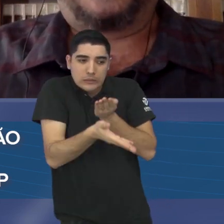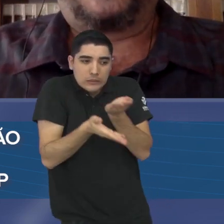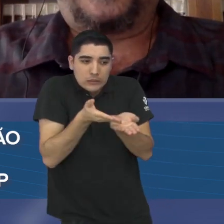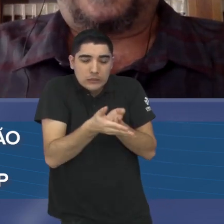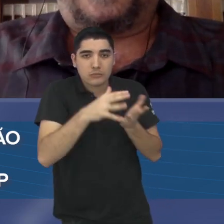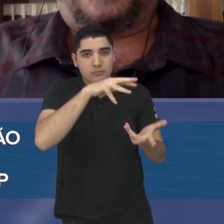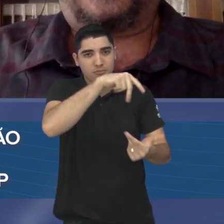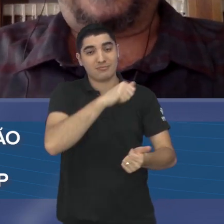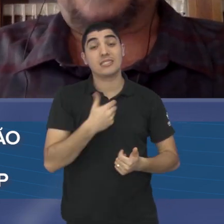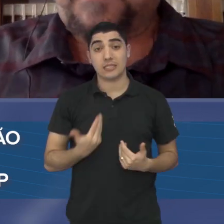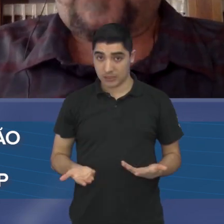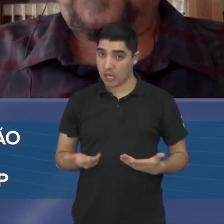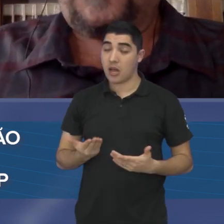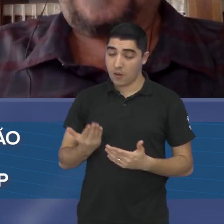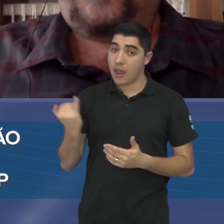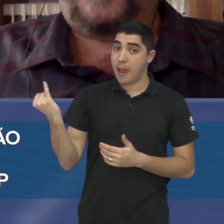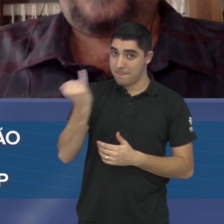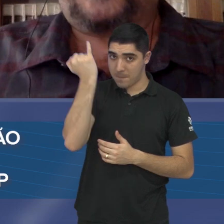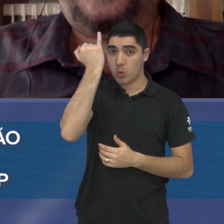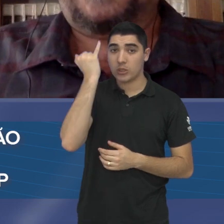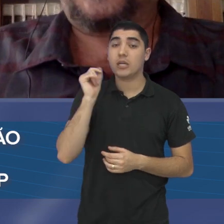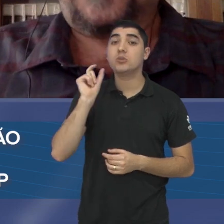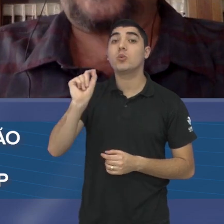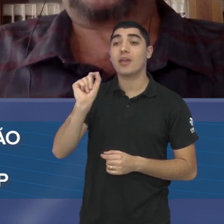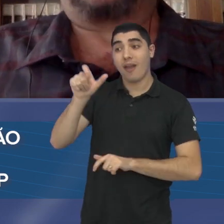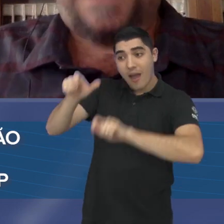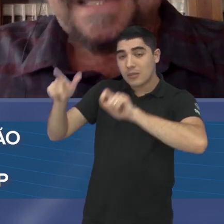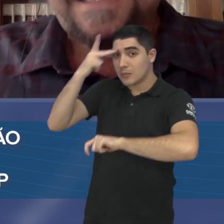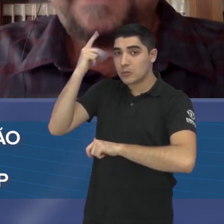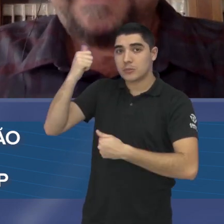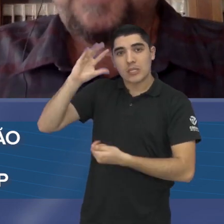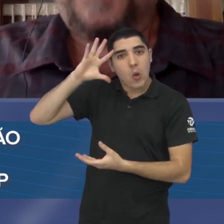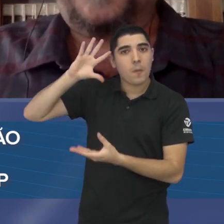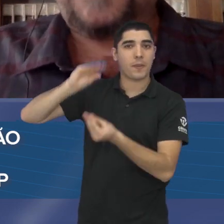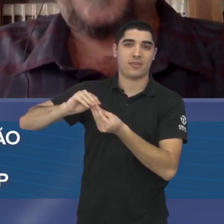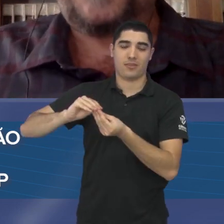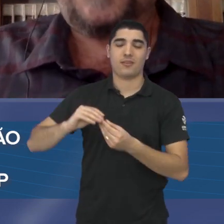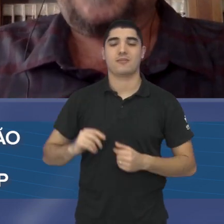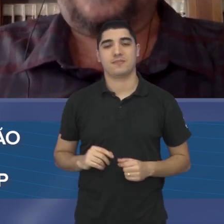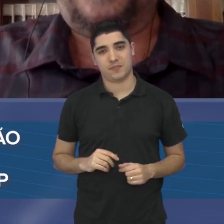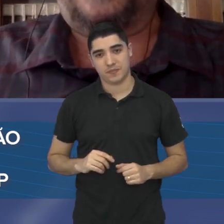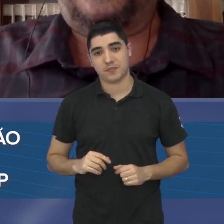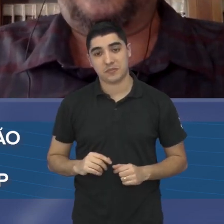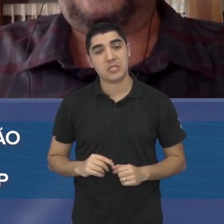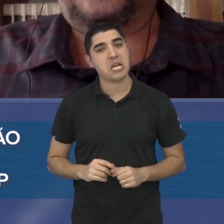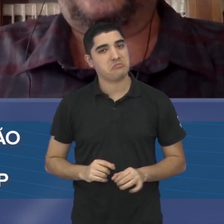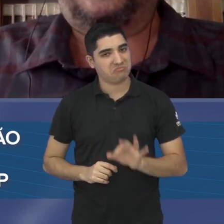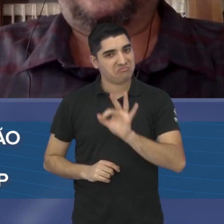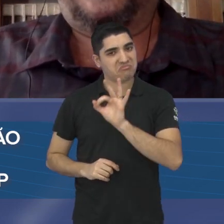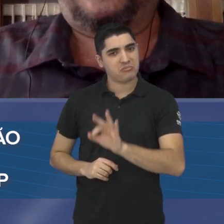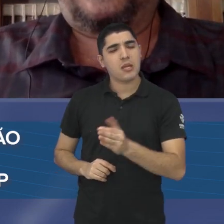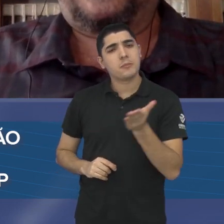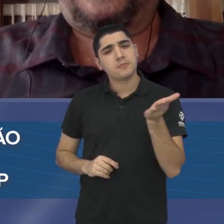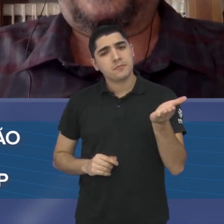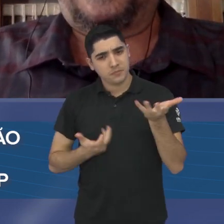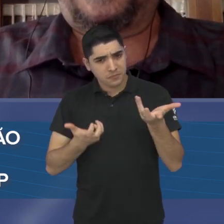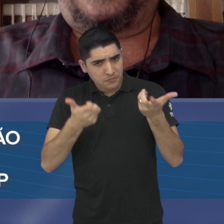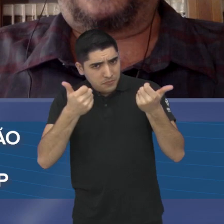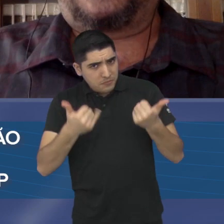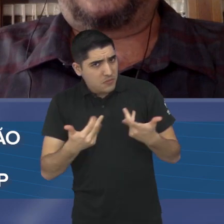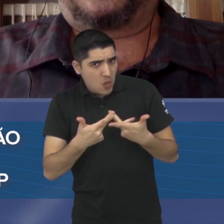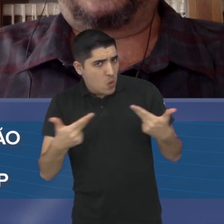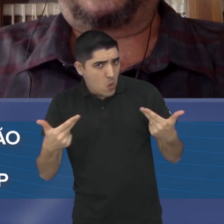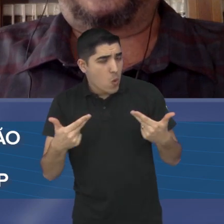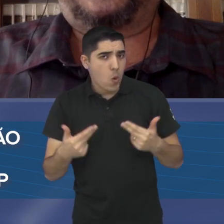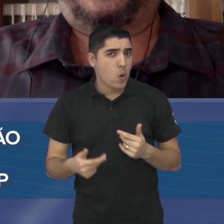né? Esse ponto é muito importante. Eu acho bastante importante as pessoas entenderem isso. Tá certo.